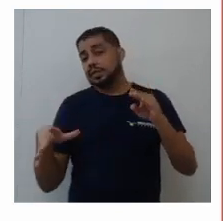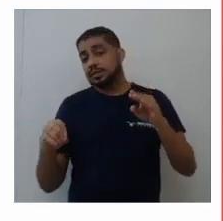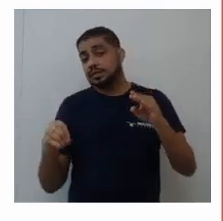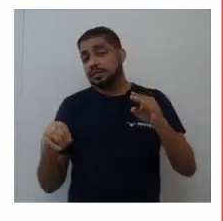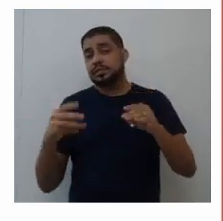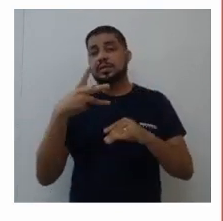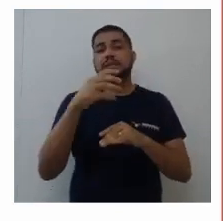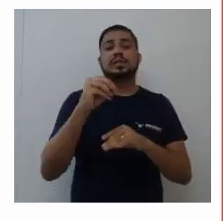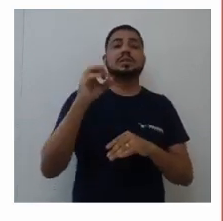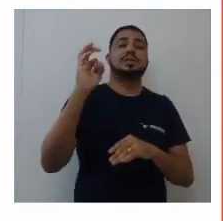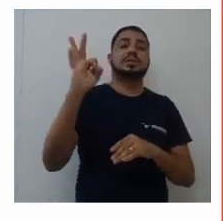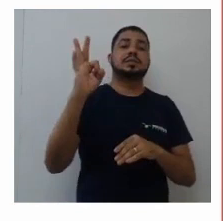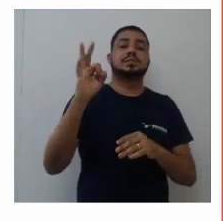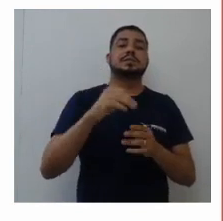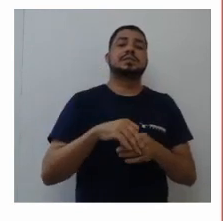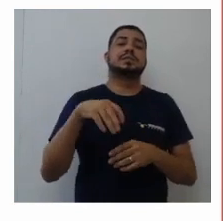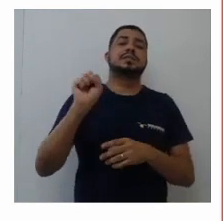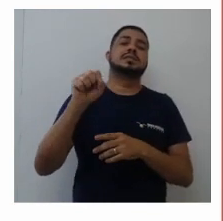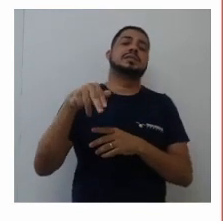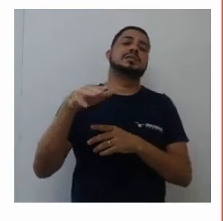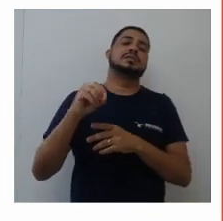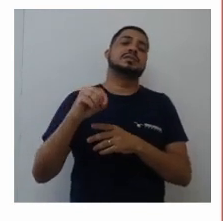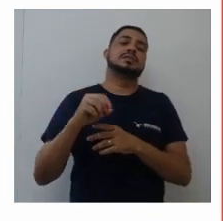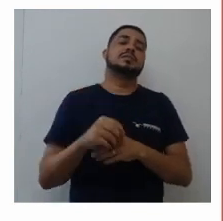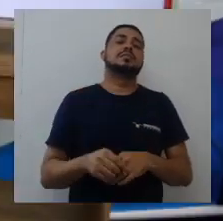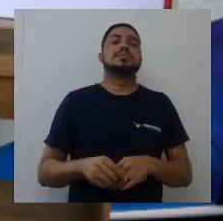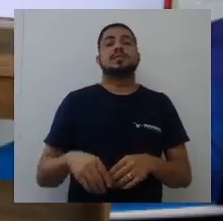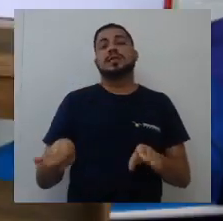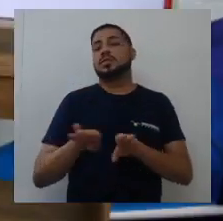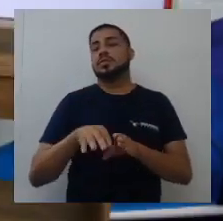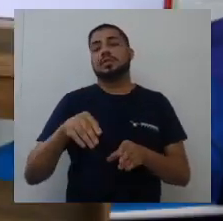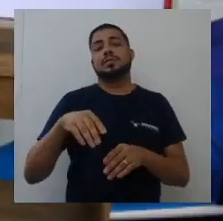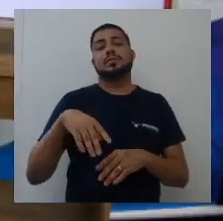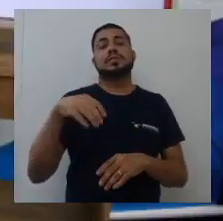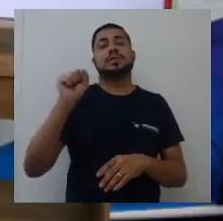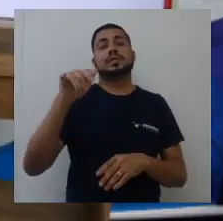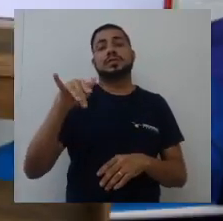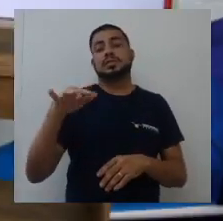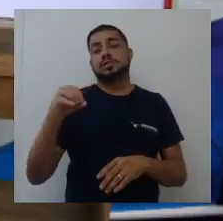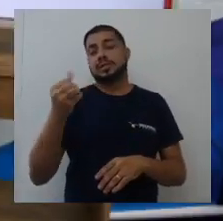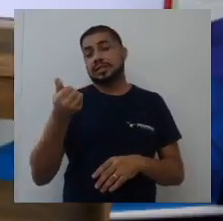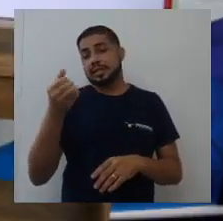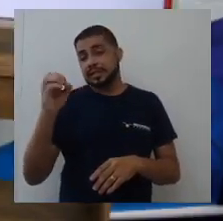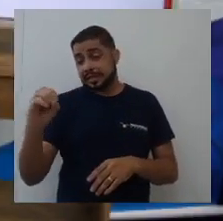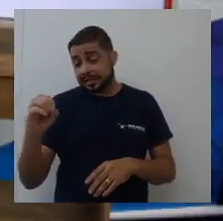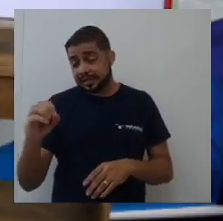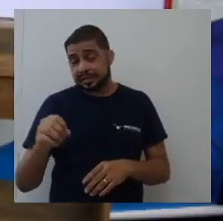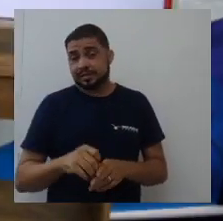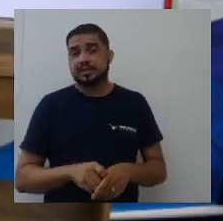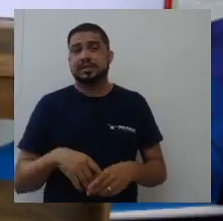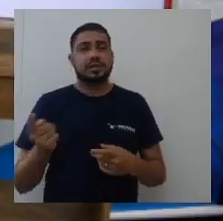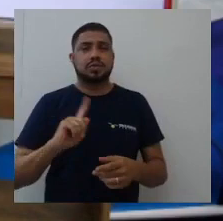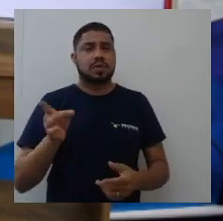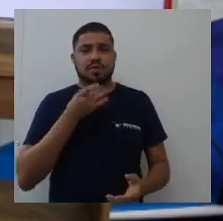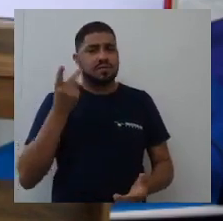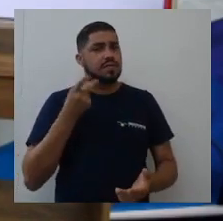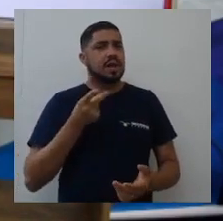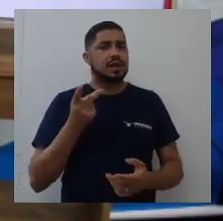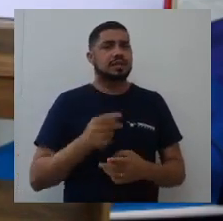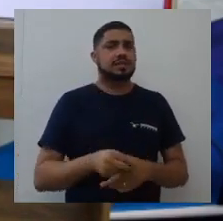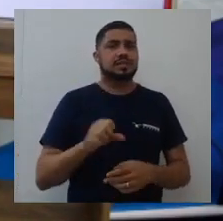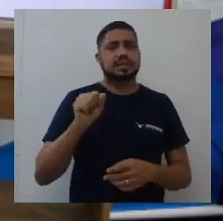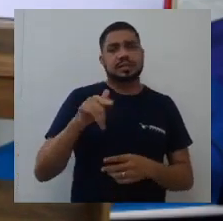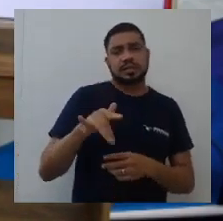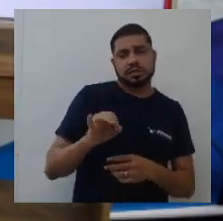30 graus, o seno de 30 é igual ao cosseno de 60 e vice-versa, beleza? Então não afirma não que é um